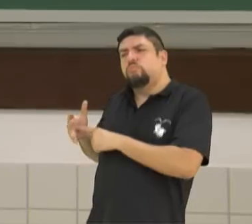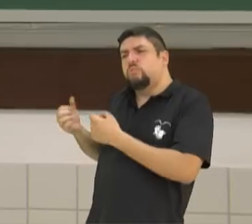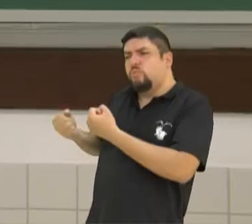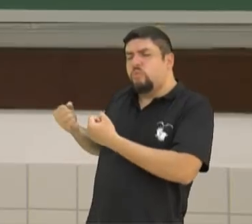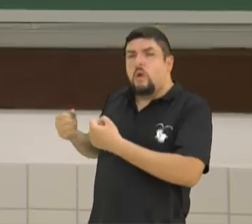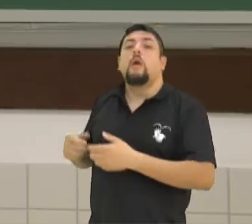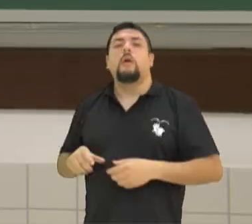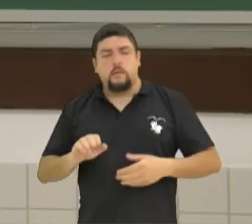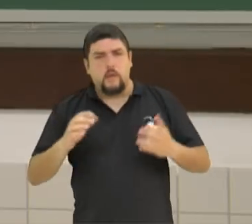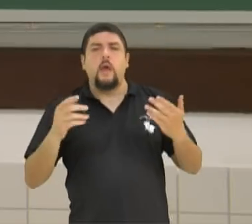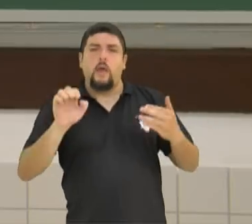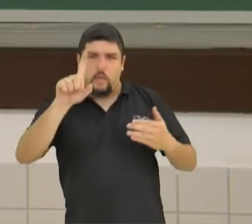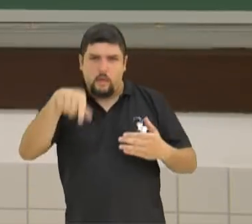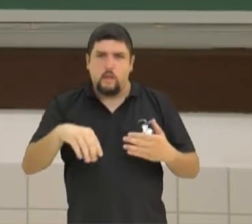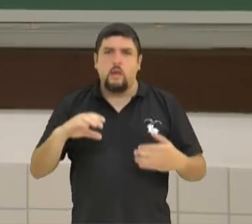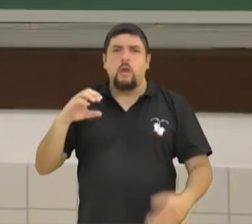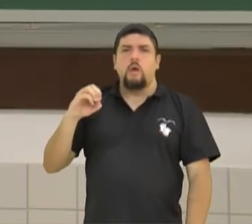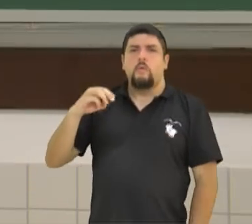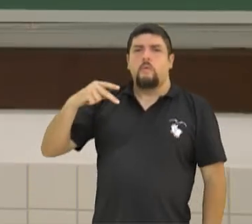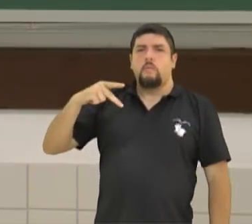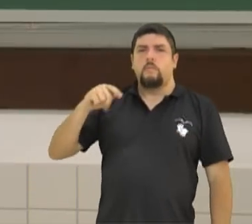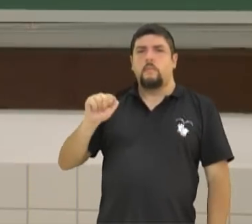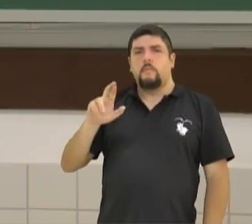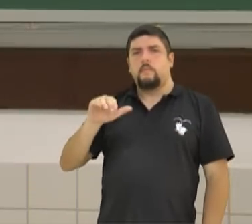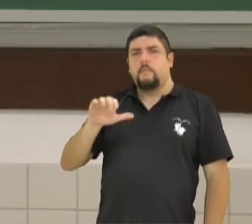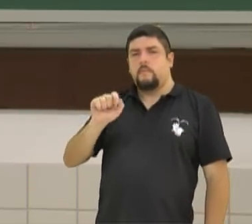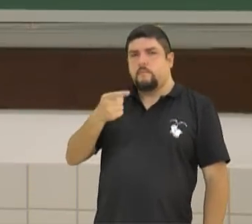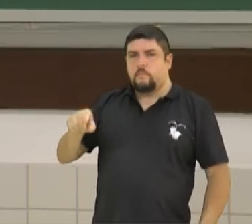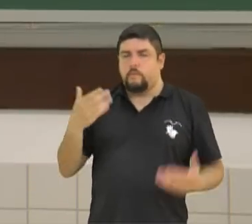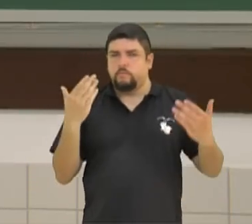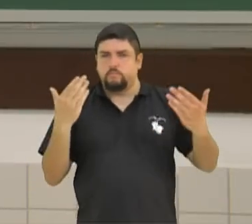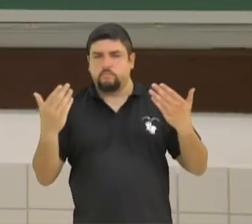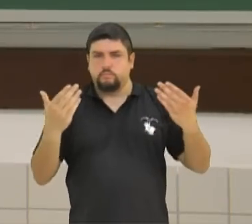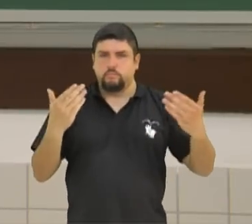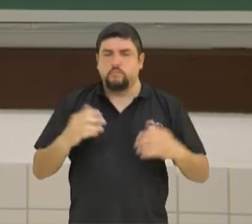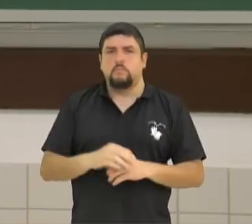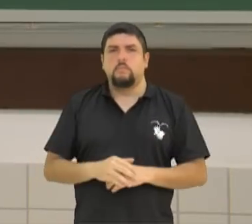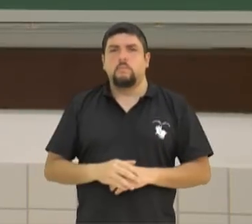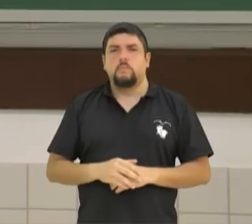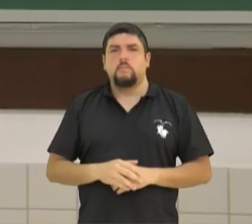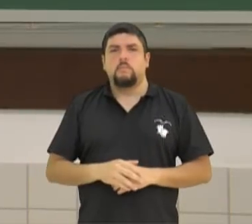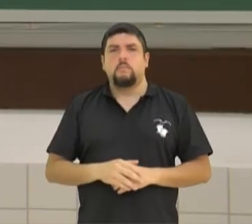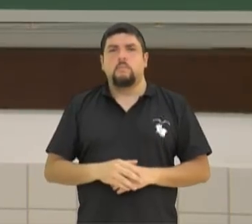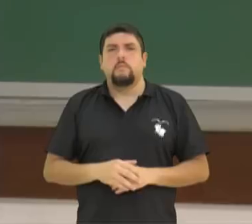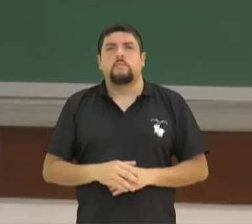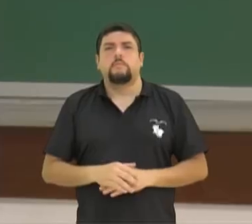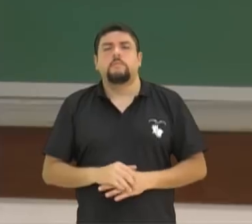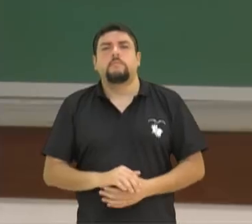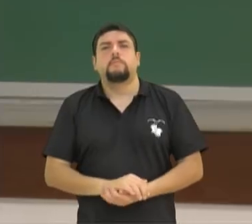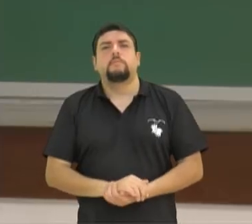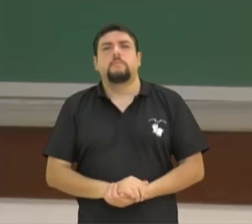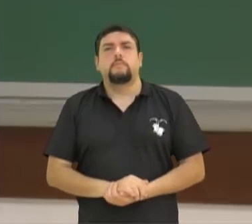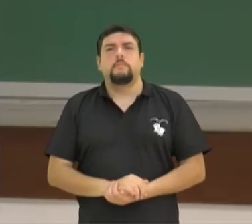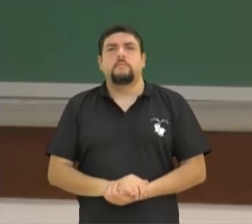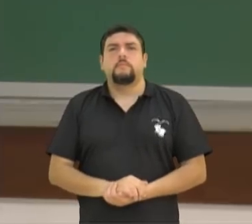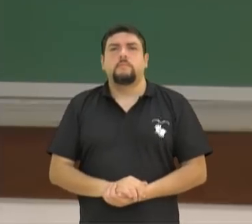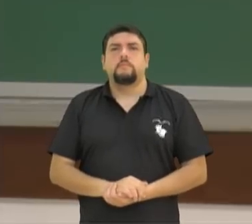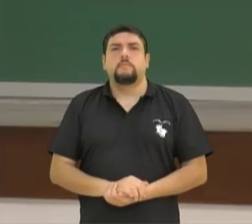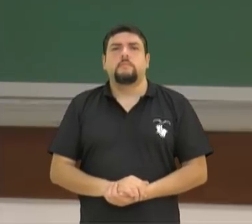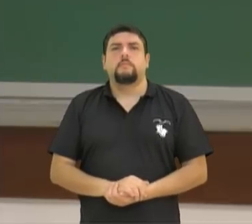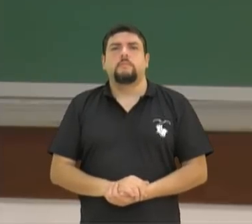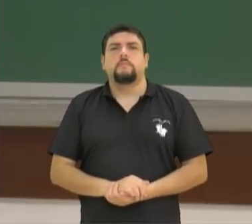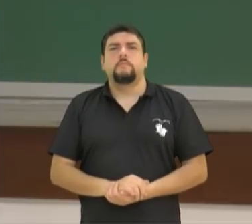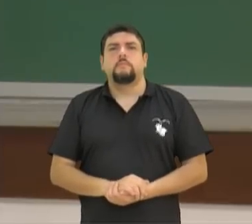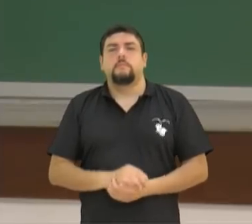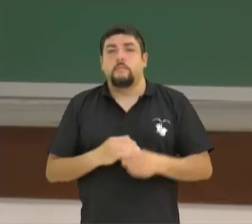ali explicitado na frase. Agora, o amor é uma flor, opa, aí eu tenho uma metáfora, uma linguagem figurada, ok? Só para a gente retomar, olha